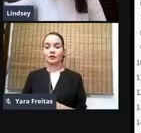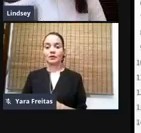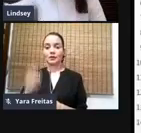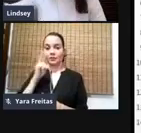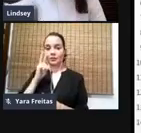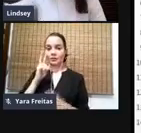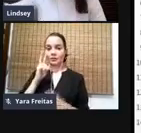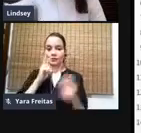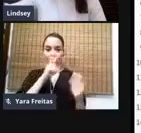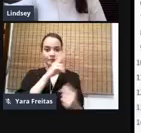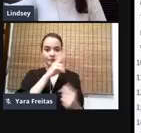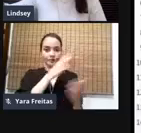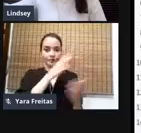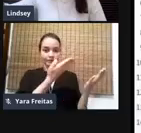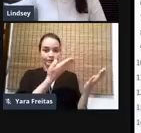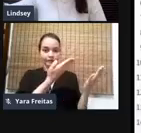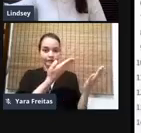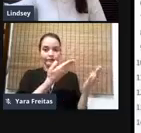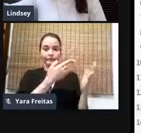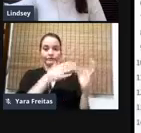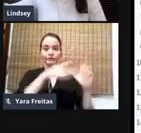a idade